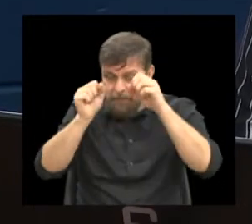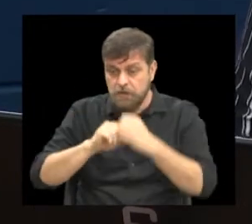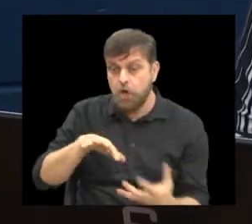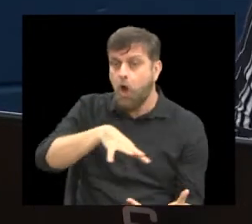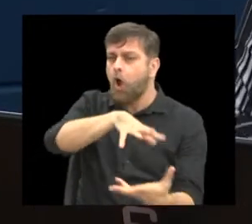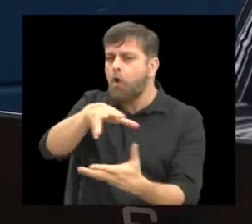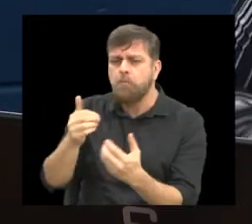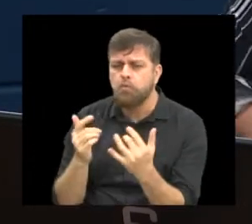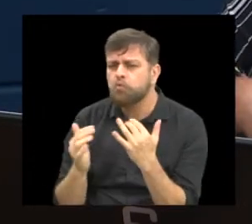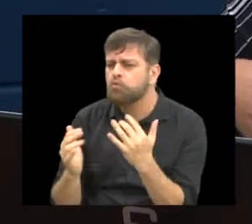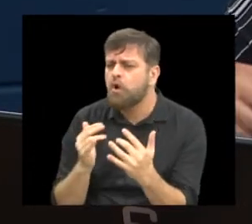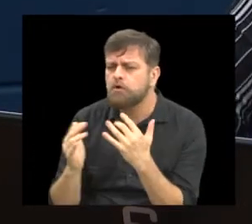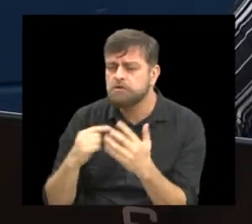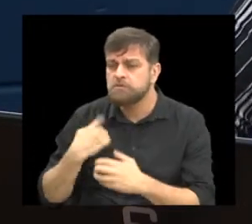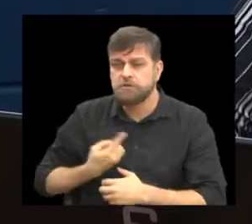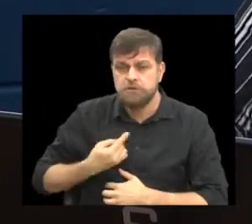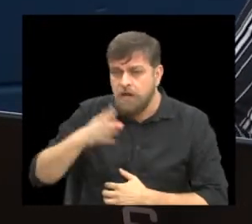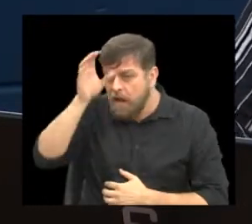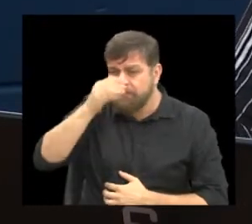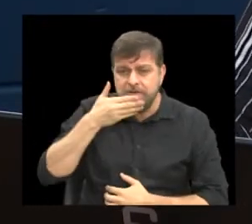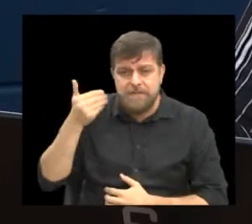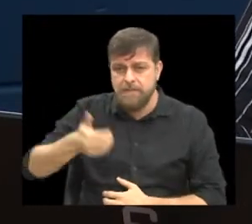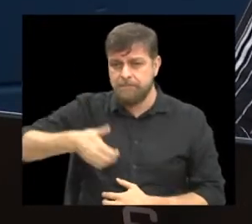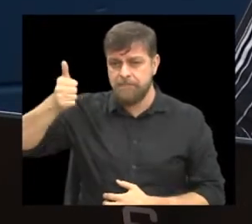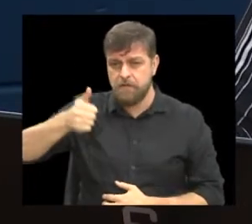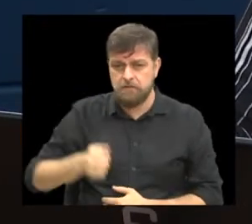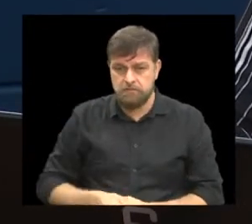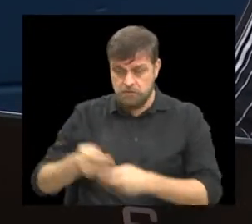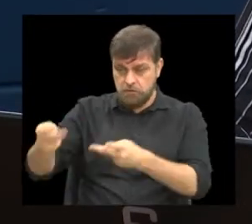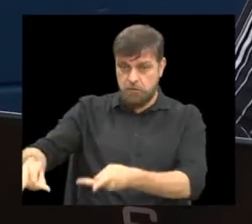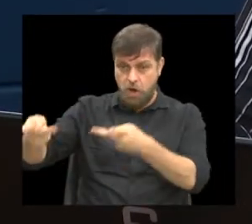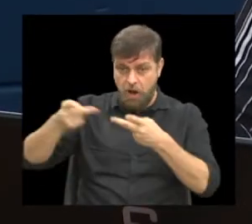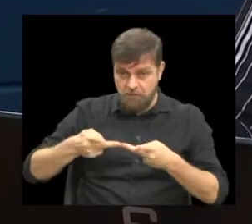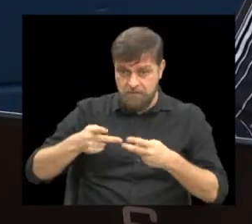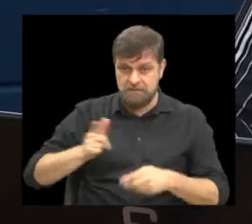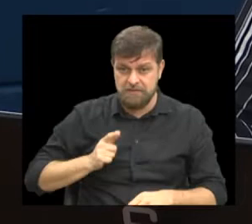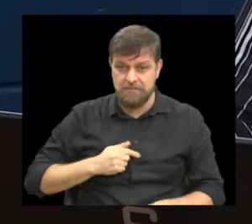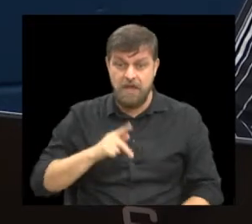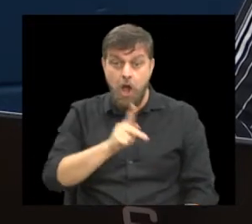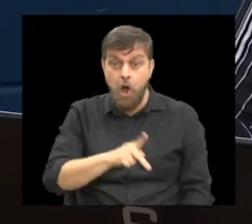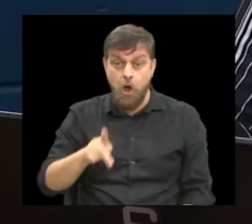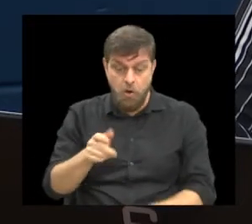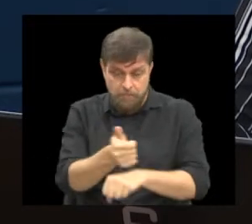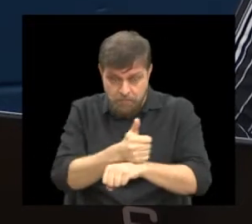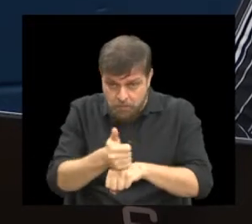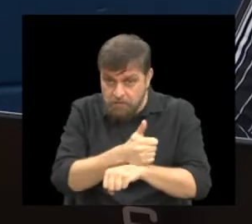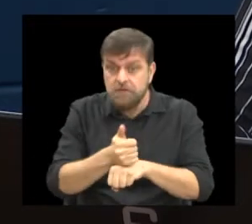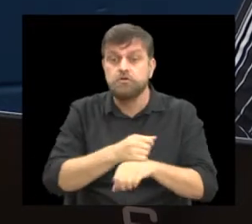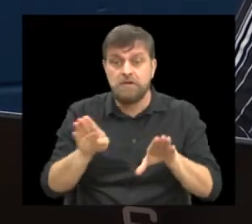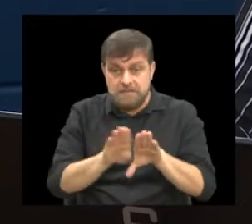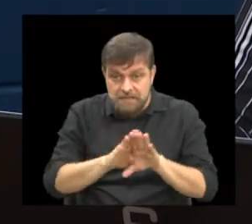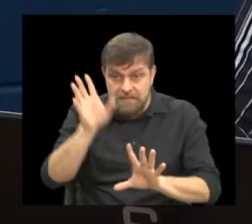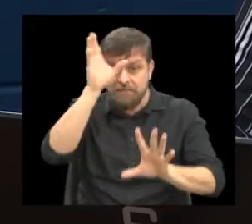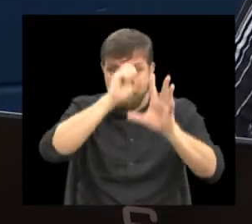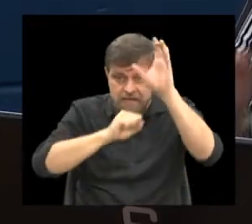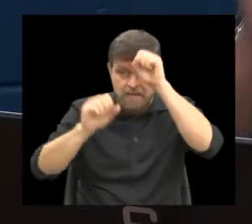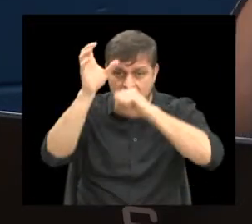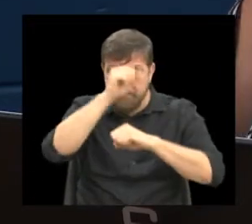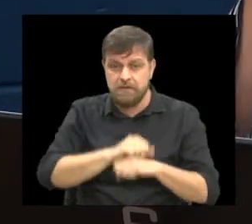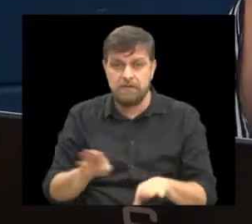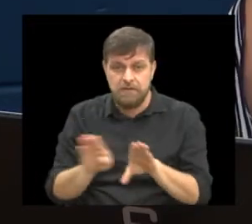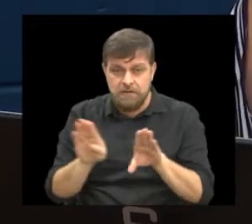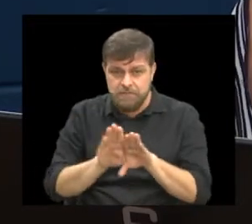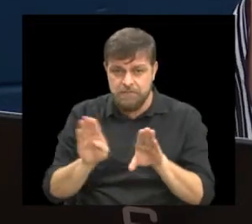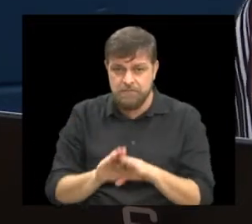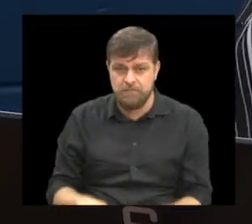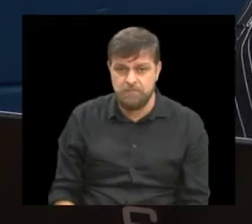mundo do autista que está vindo por aí. Então, por isso que nós colocamos capacitar os profissionais da escola também. E dizer que os